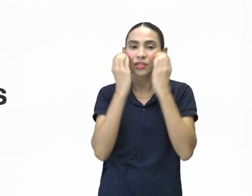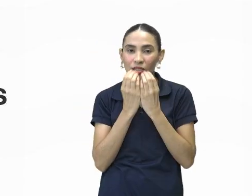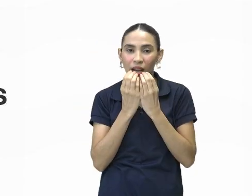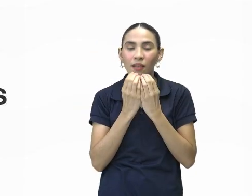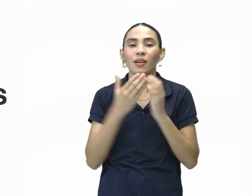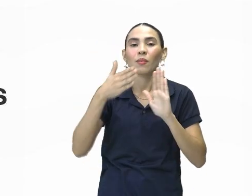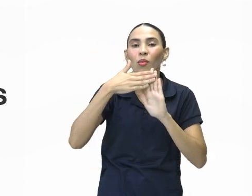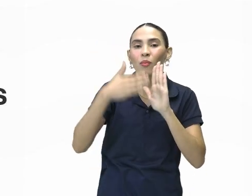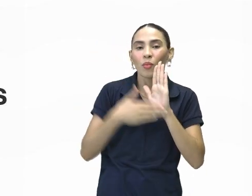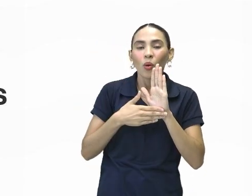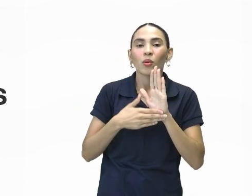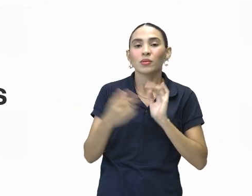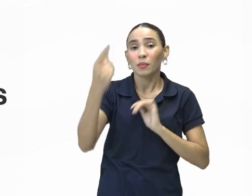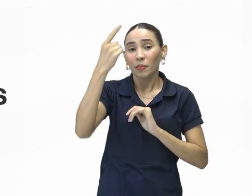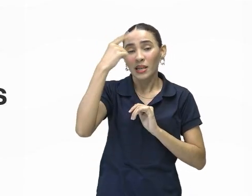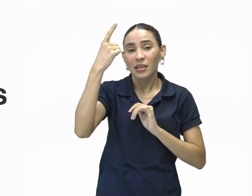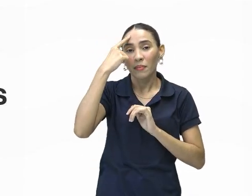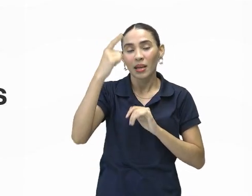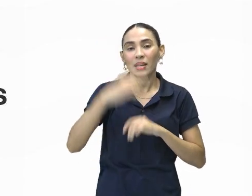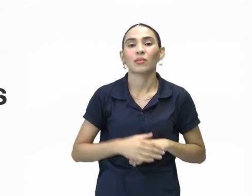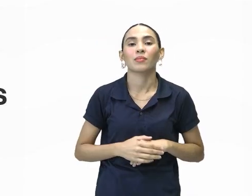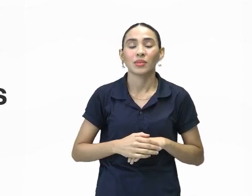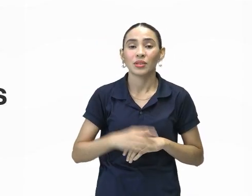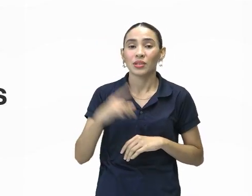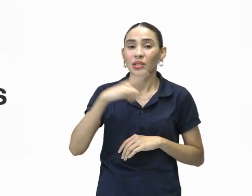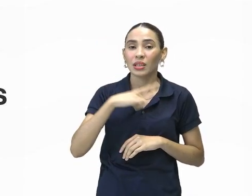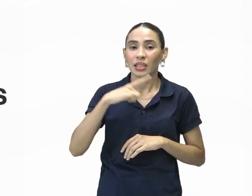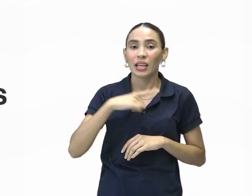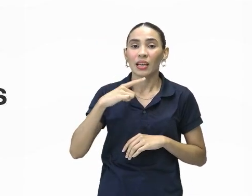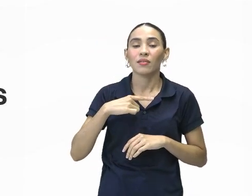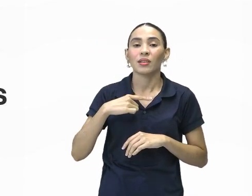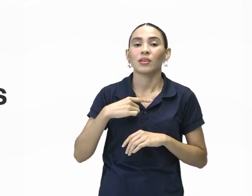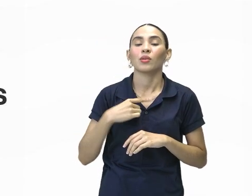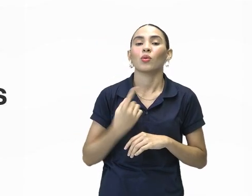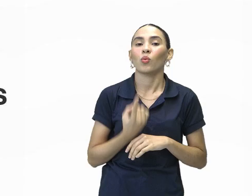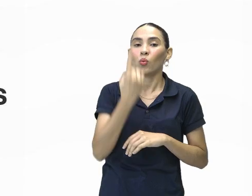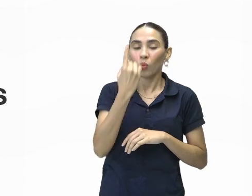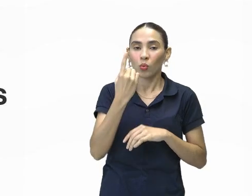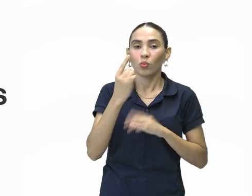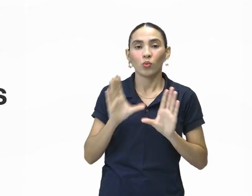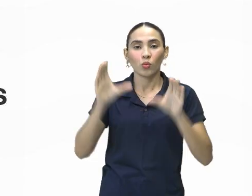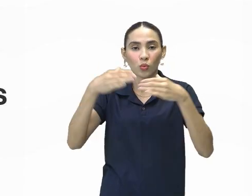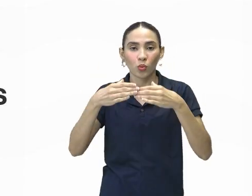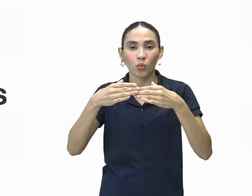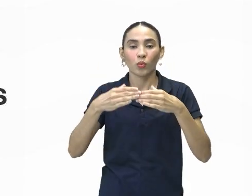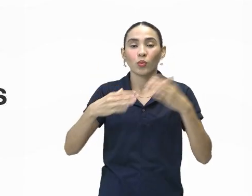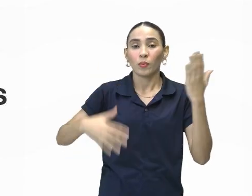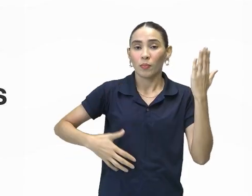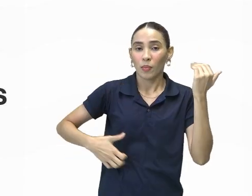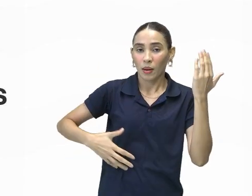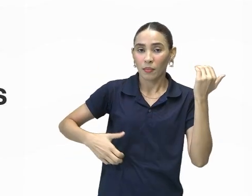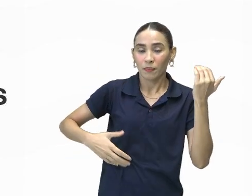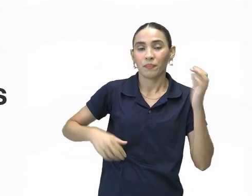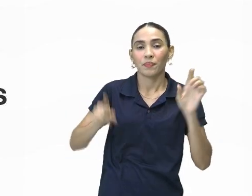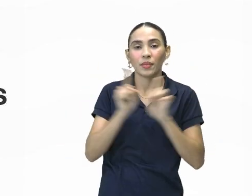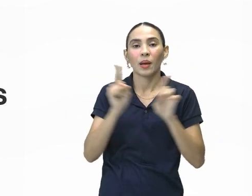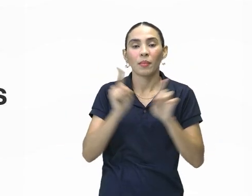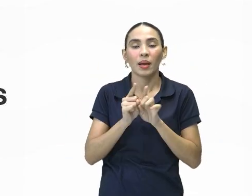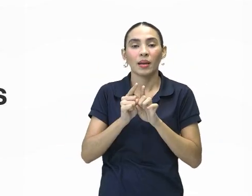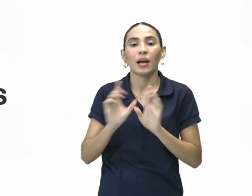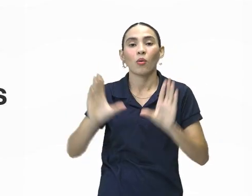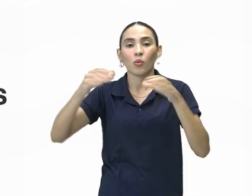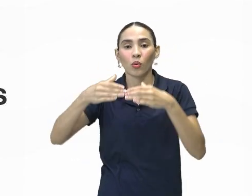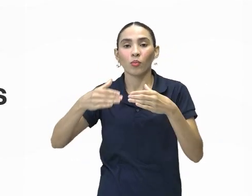propôs justamente esse pensamento de que existia um ancestral em comum para os chimpanzés e também para a